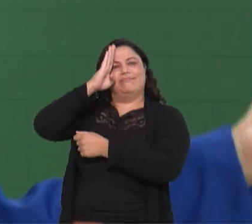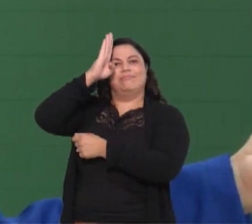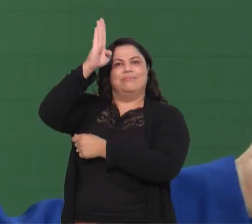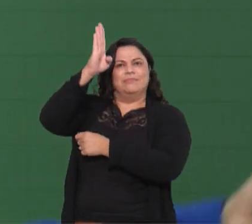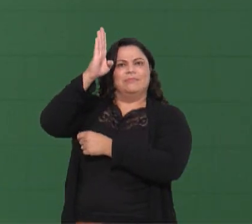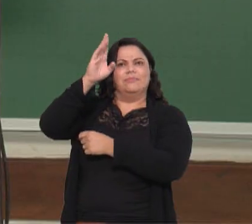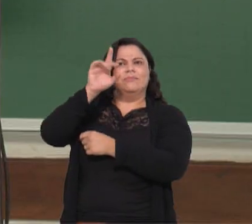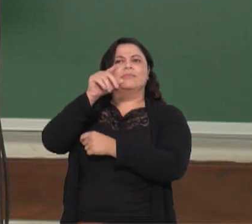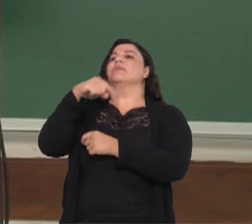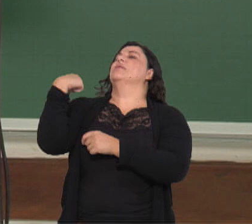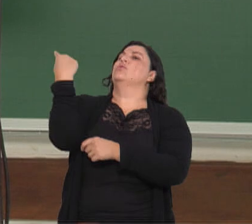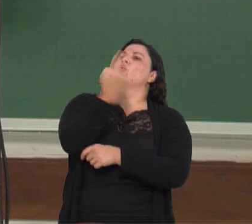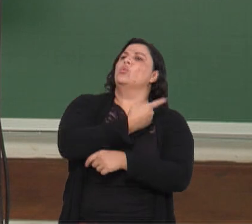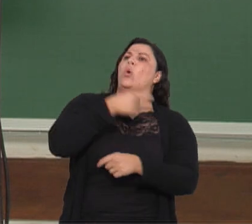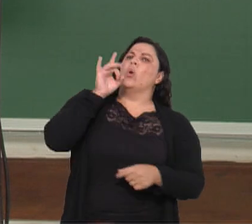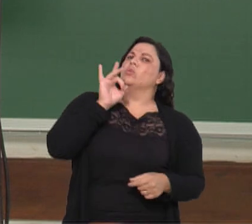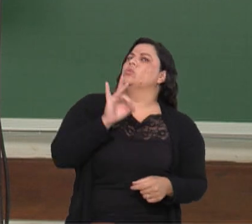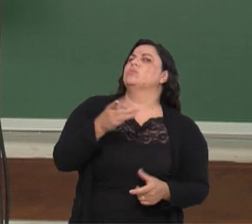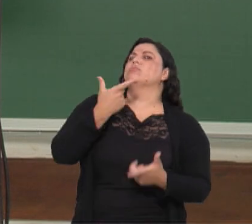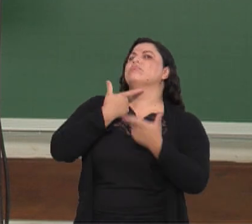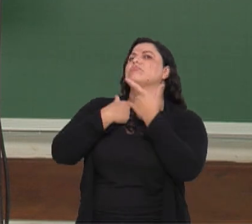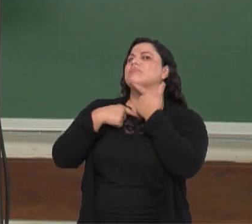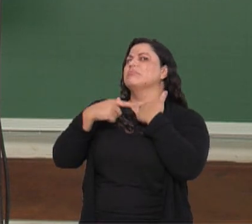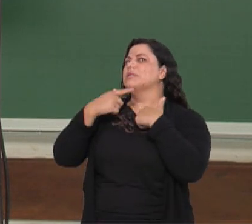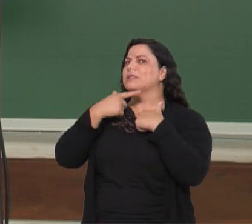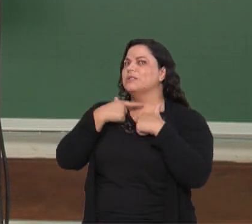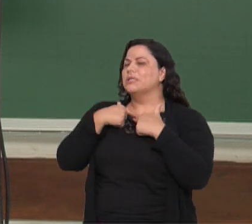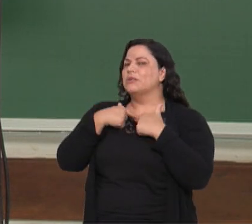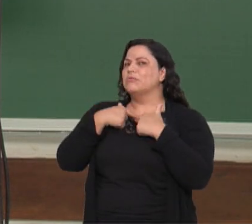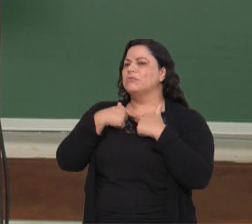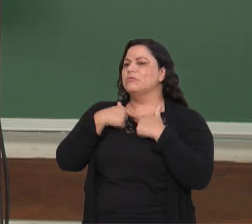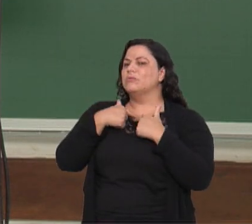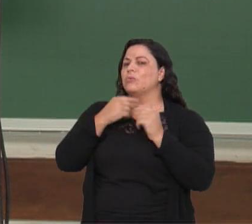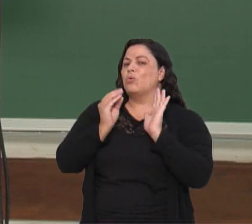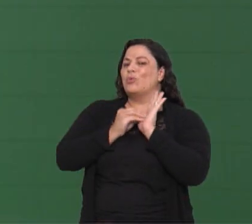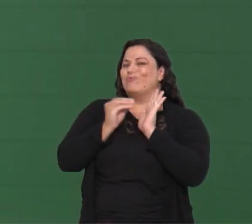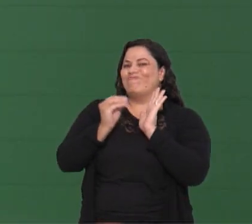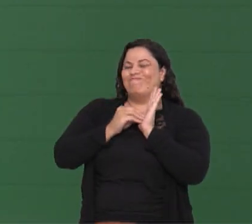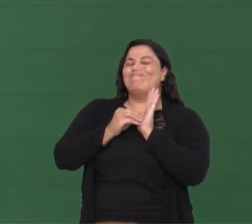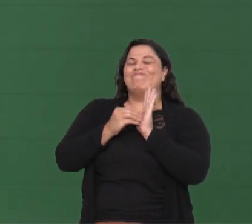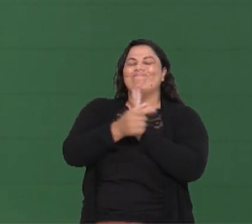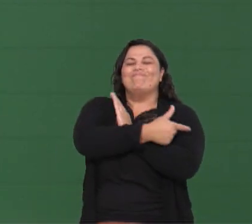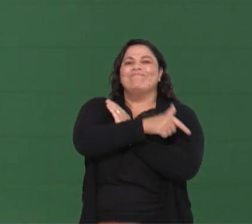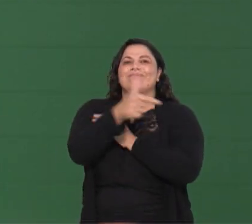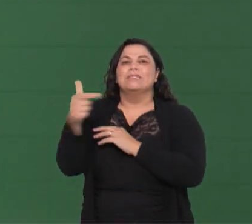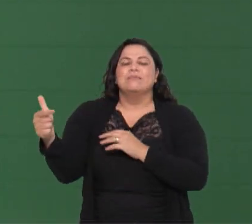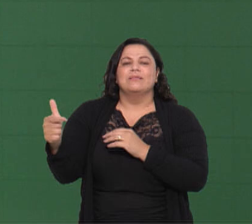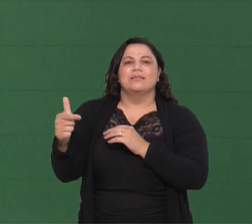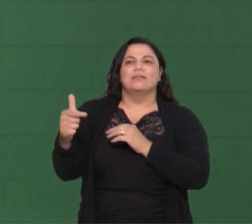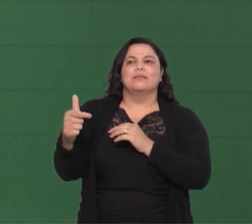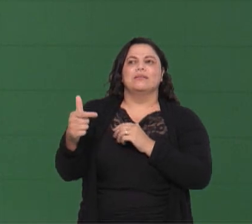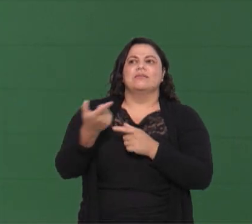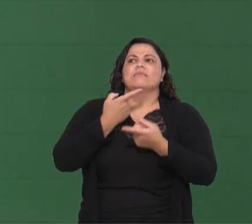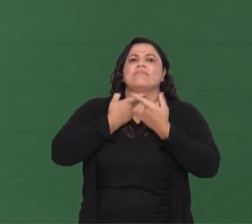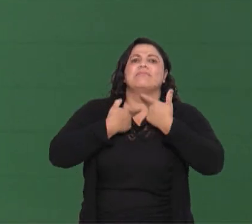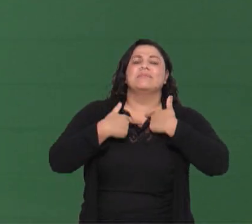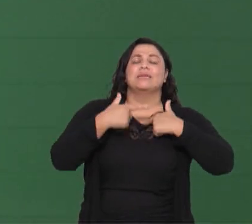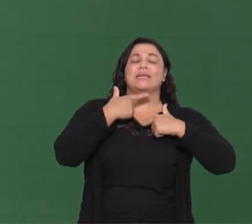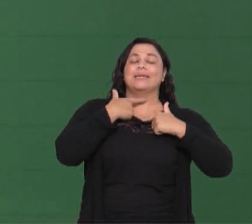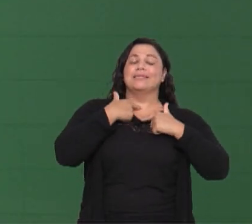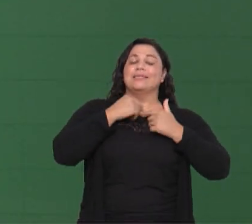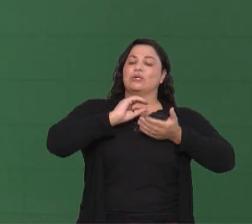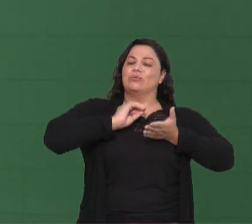só desejamos quando a gente não tem. Nós desejamos algo quando esse algo